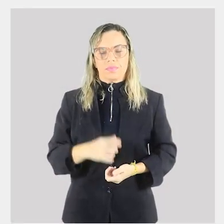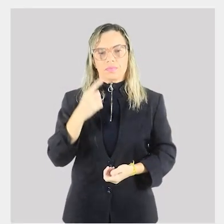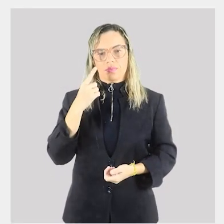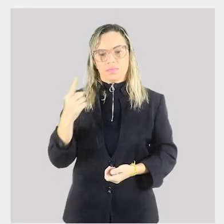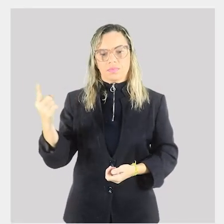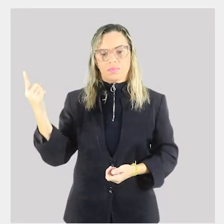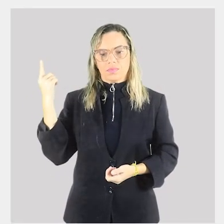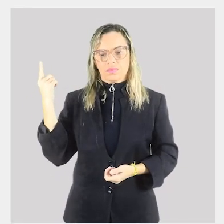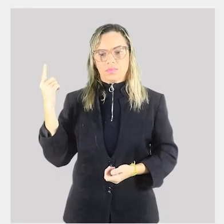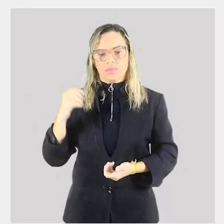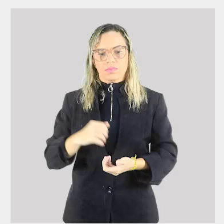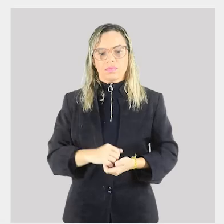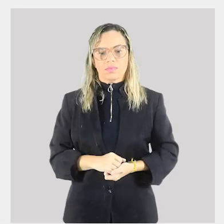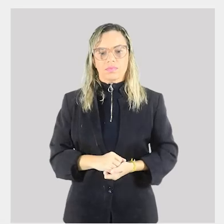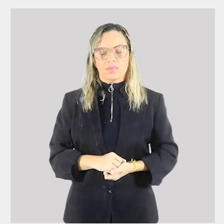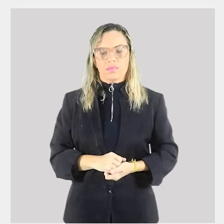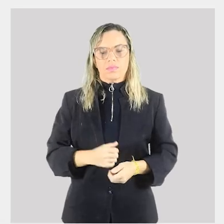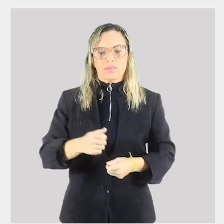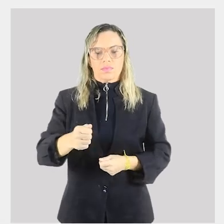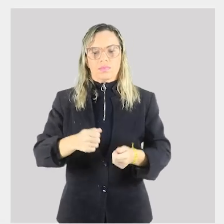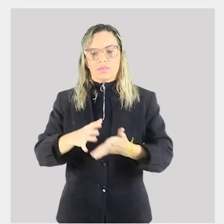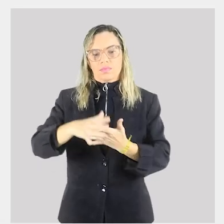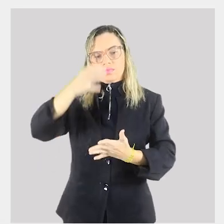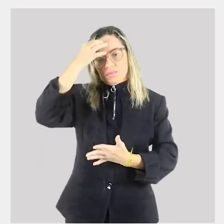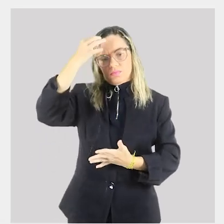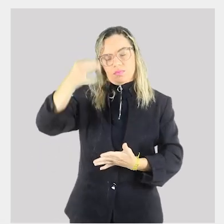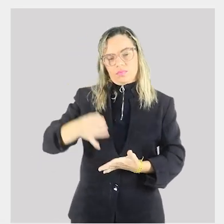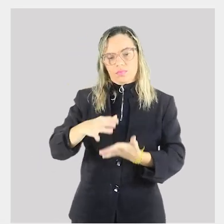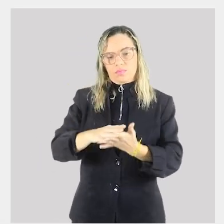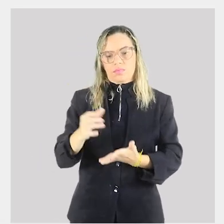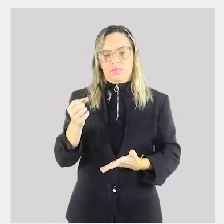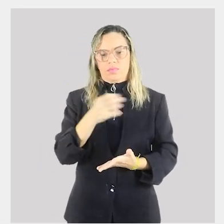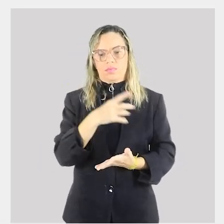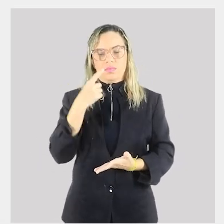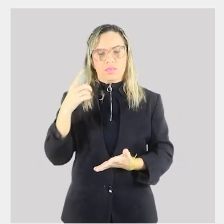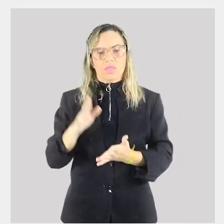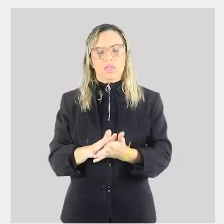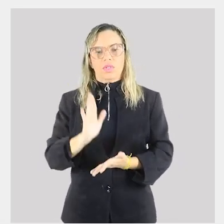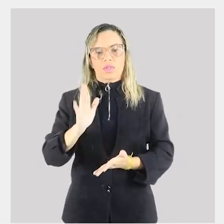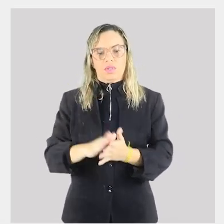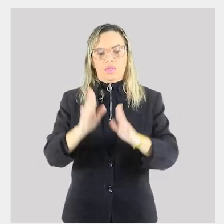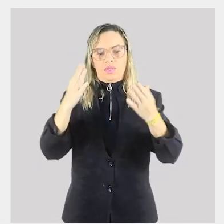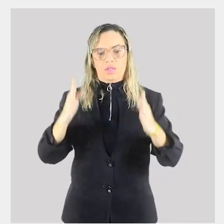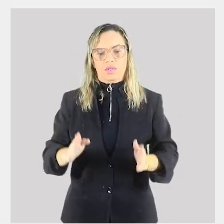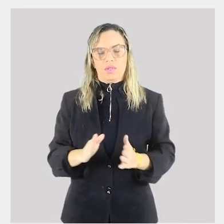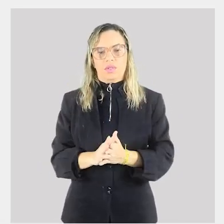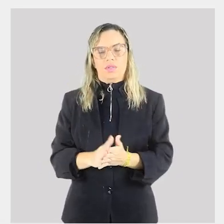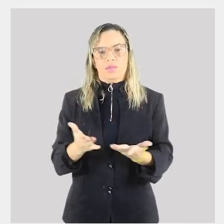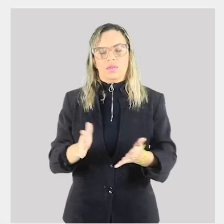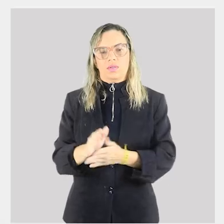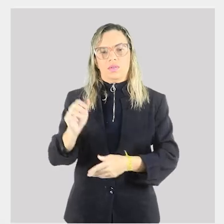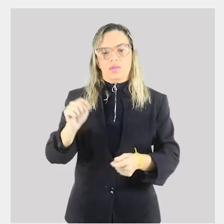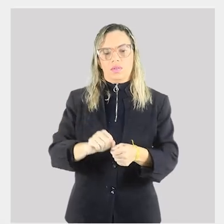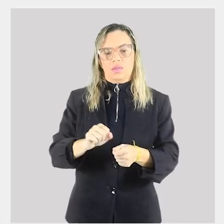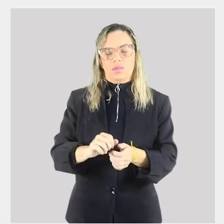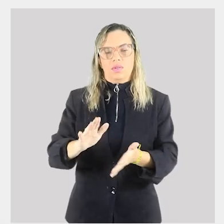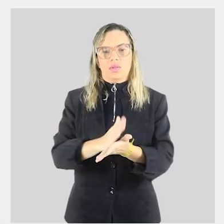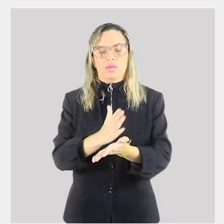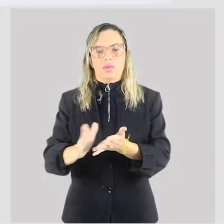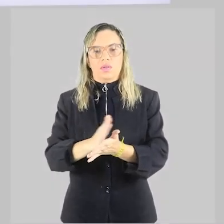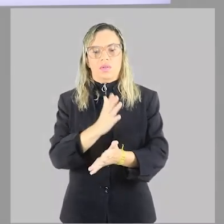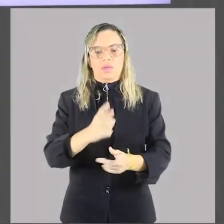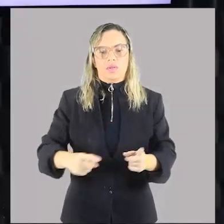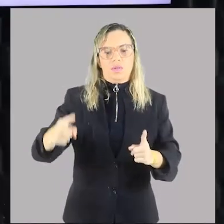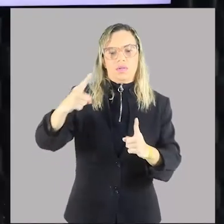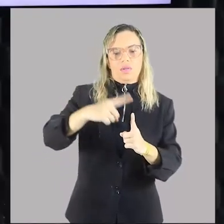Descentralização ocorre com a transferência de competências para uma nova pessoa jurídica, como a gente já tinha conversado. Existem alguns tipos de